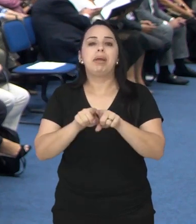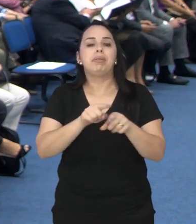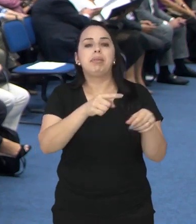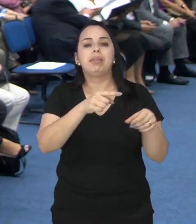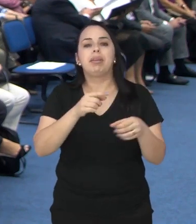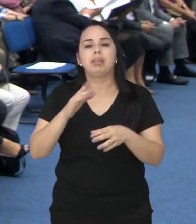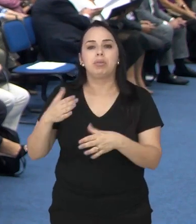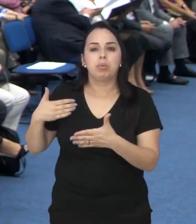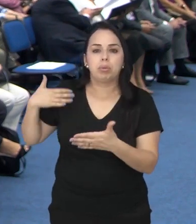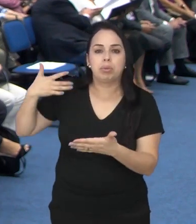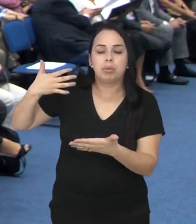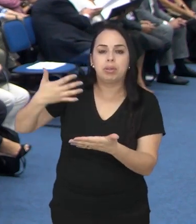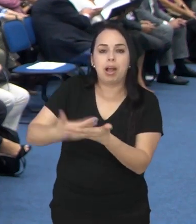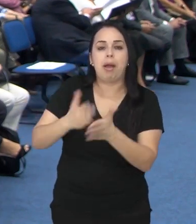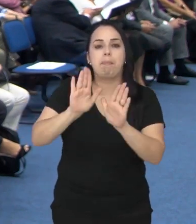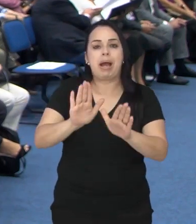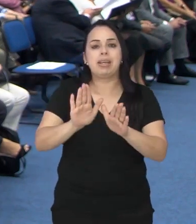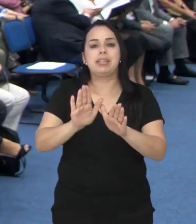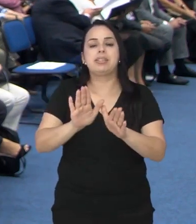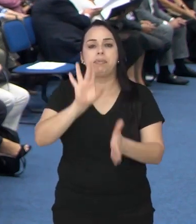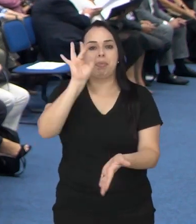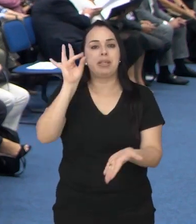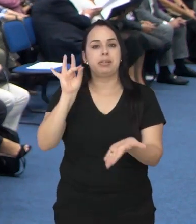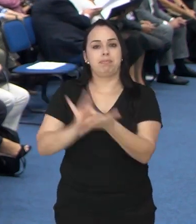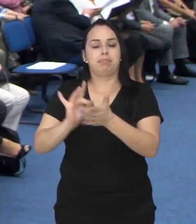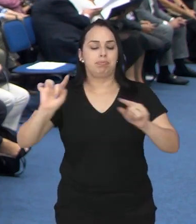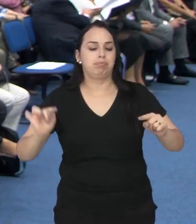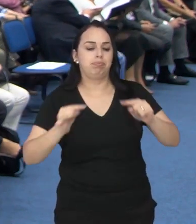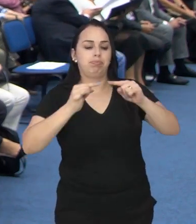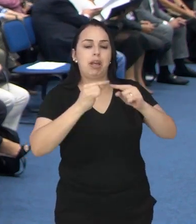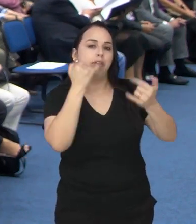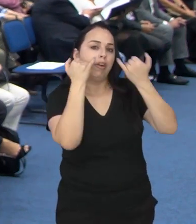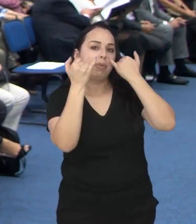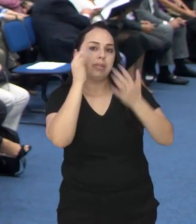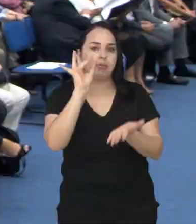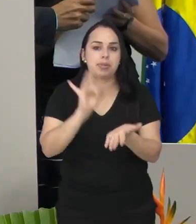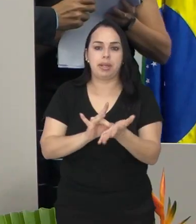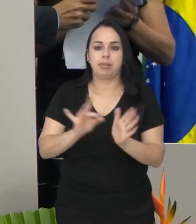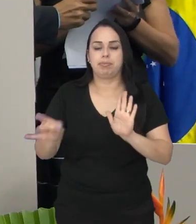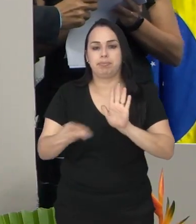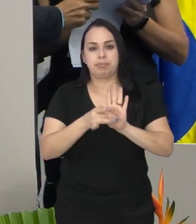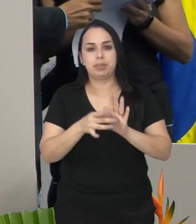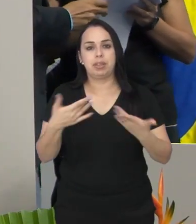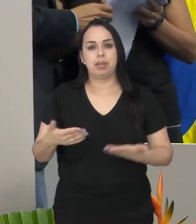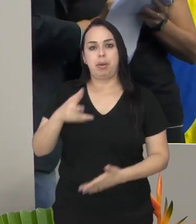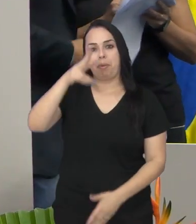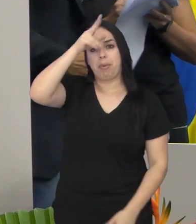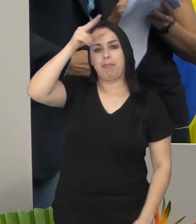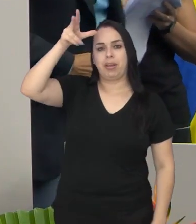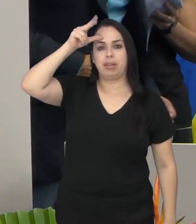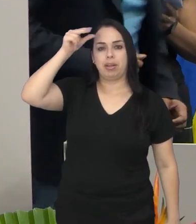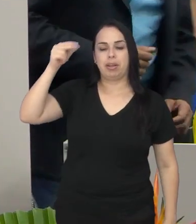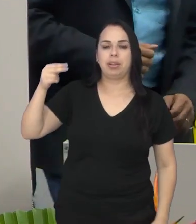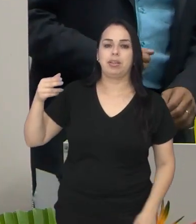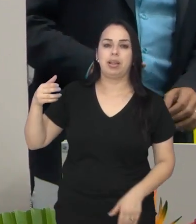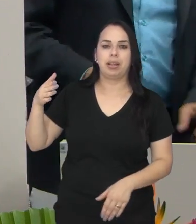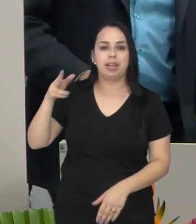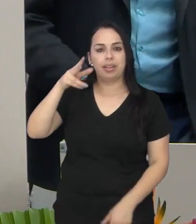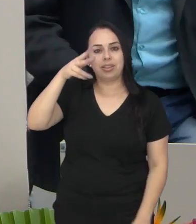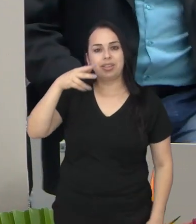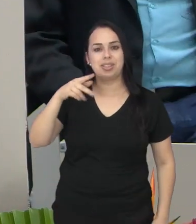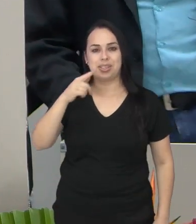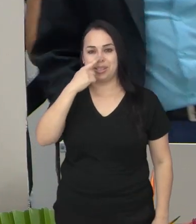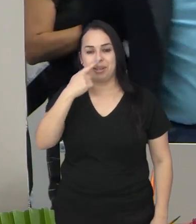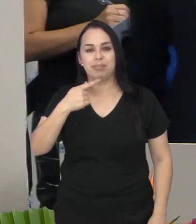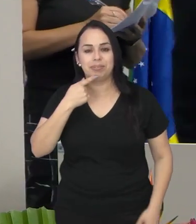história do município seja feito calcado em bases reais, com dados confiáveis. O prefeito de São José dos Campos é um dos